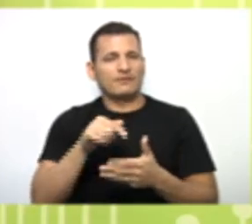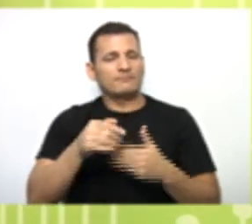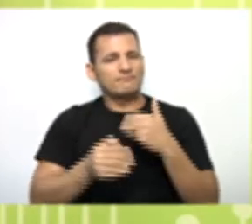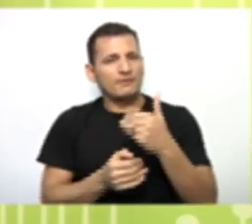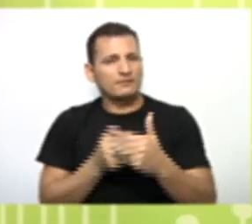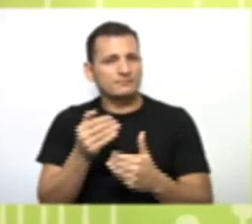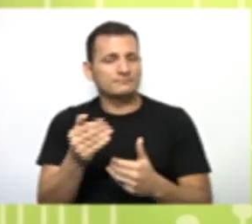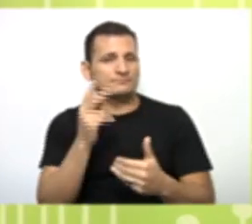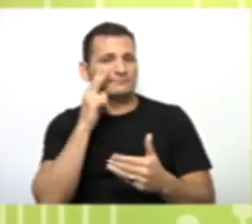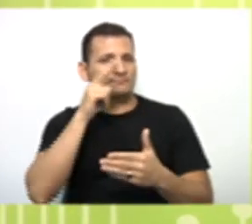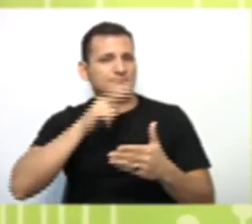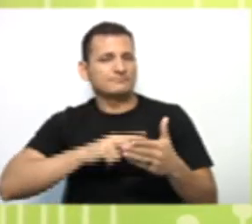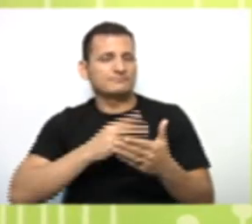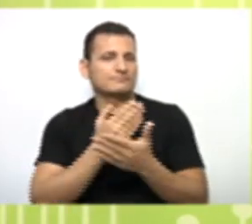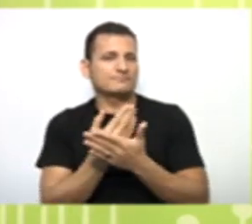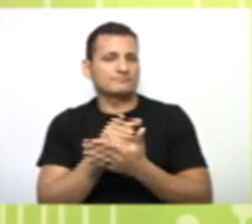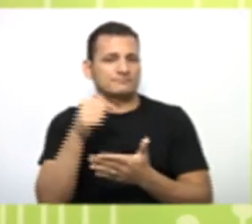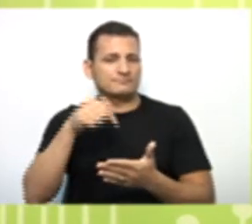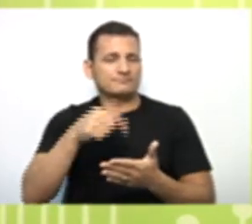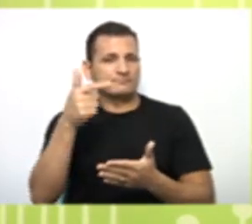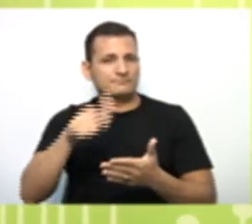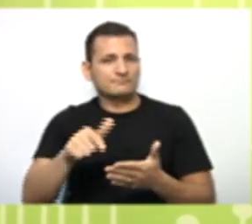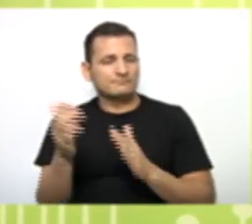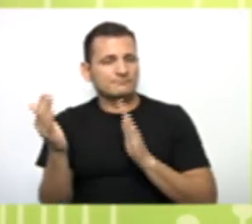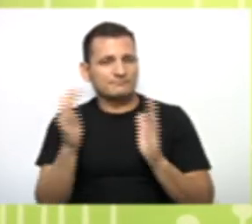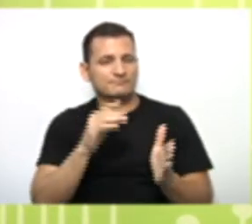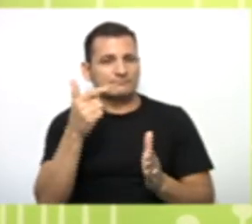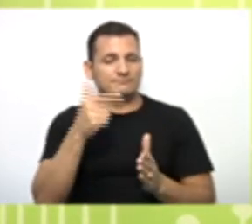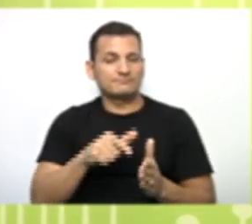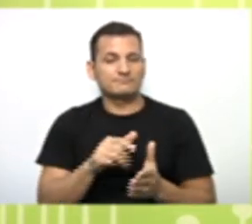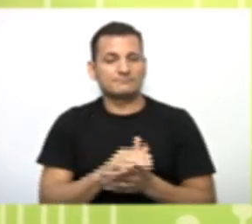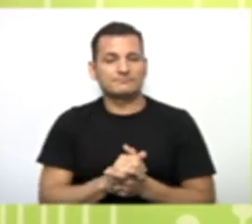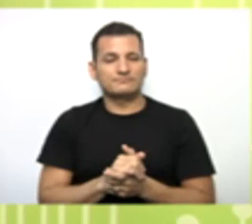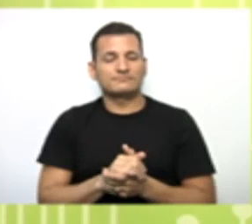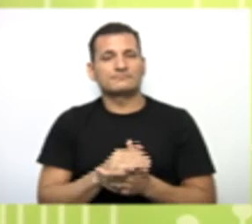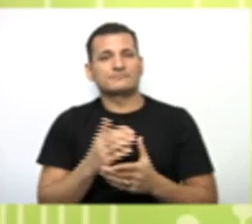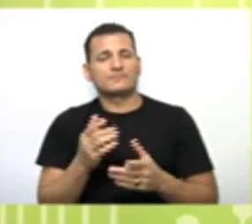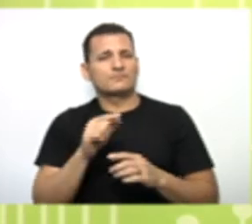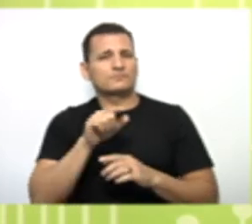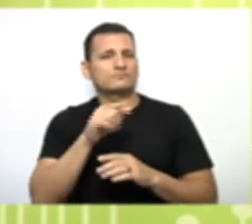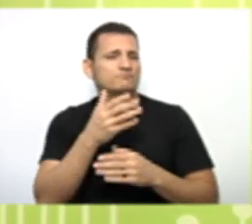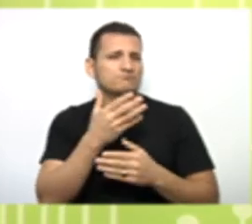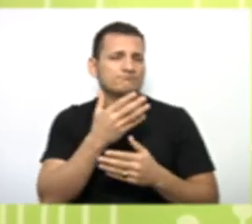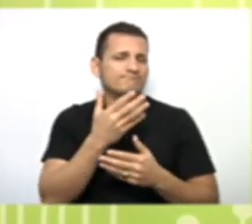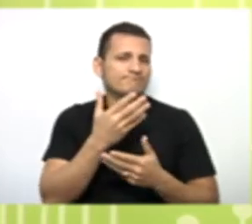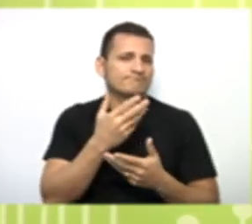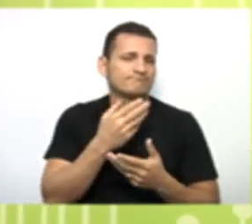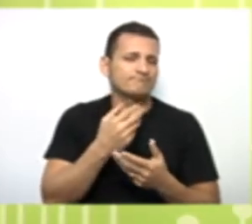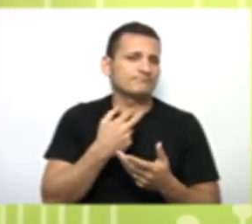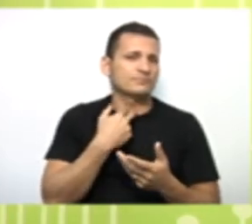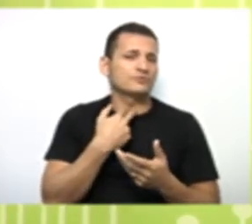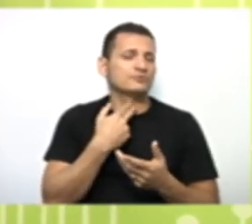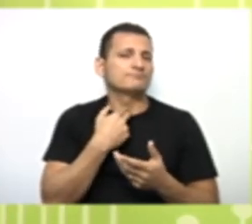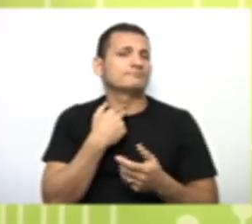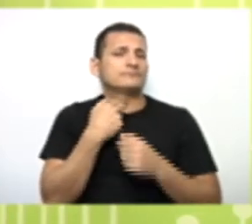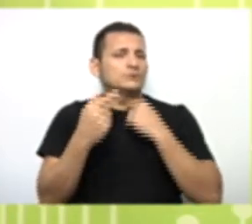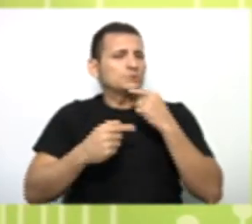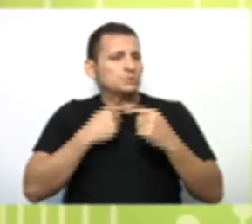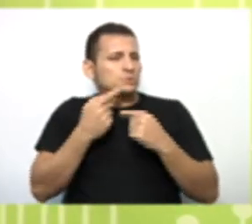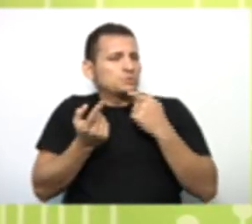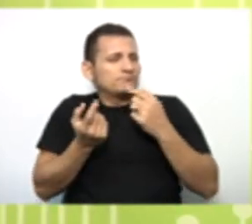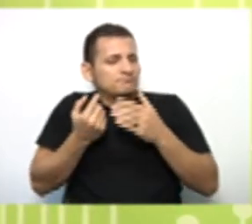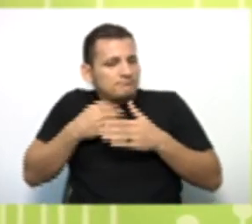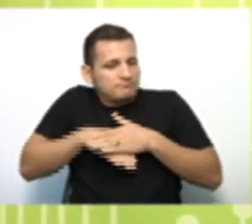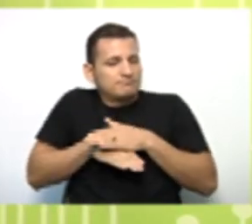passo. Assistam essa aula novamente também. Questão é, não fiquem com dúvida em relação a esse conteúdo,